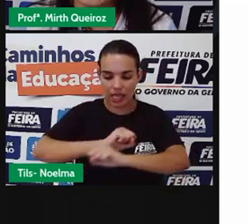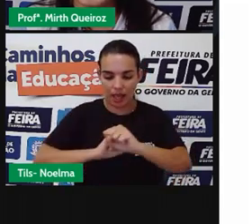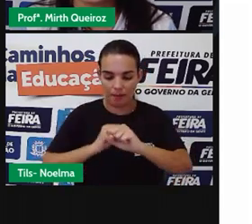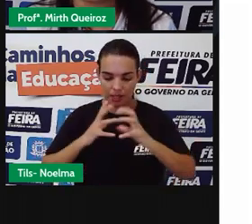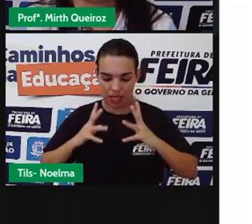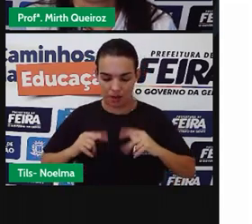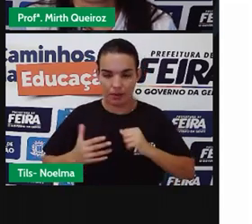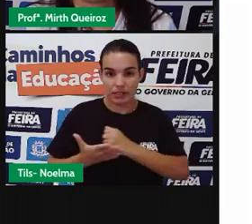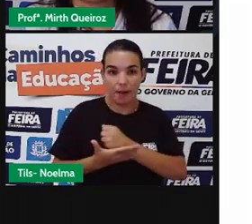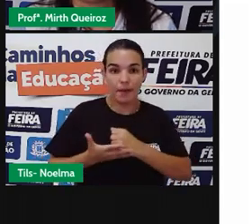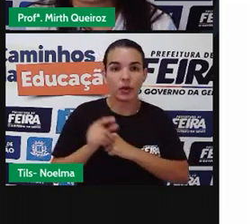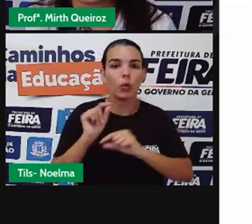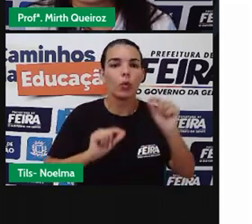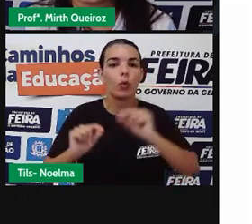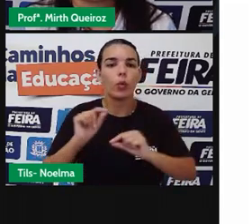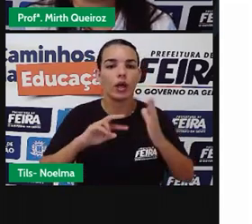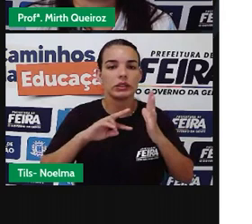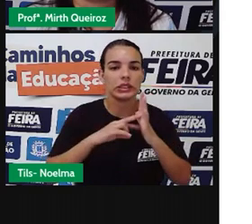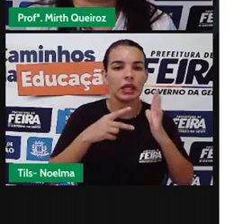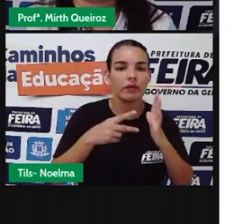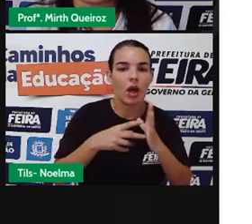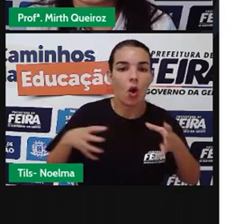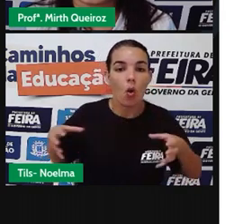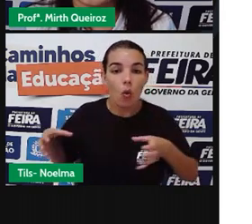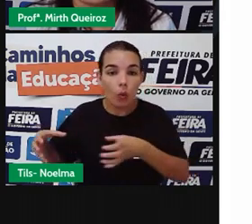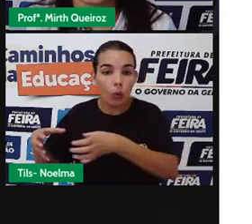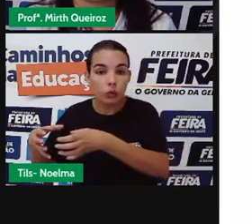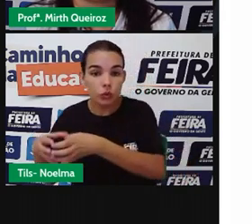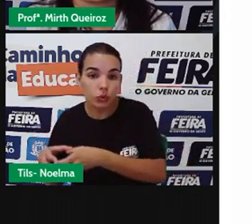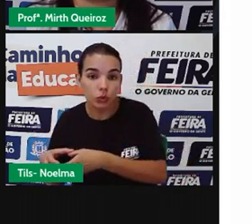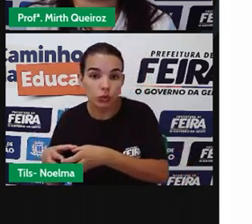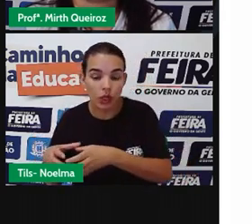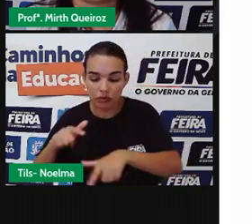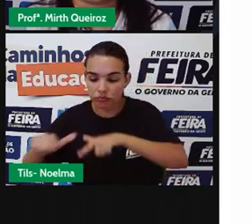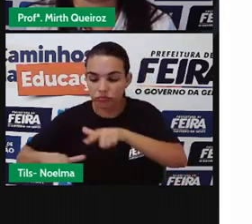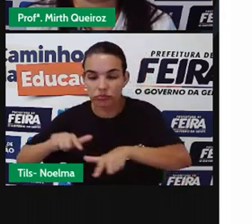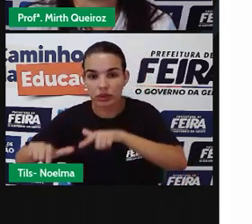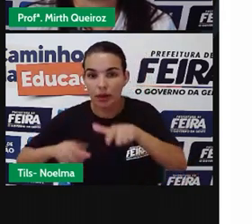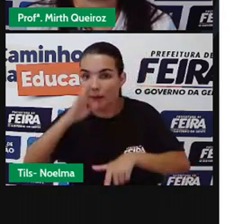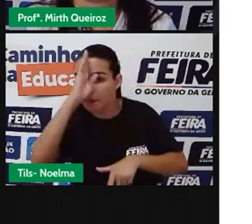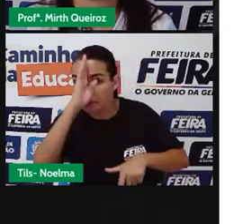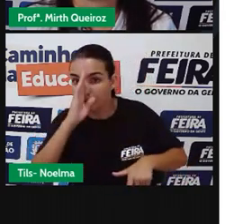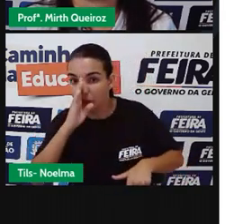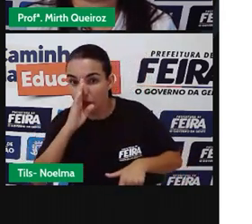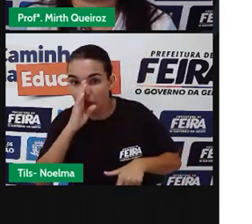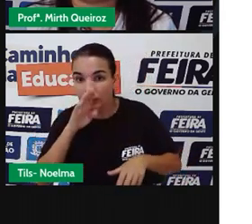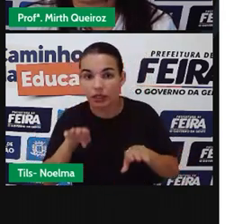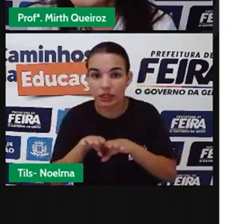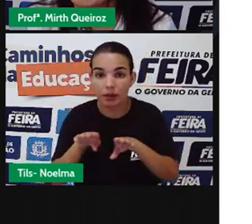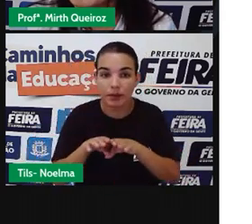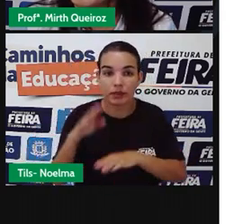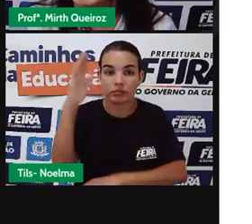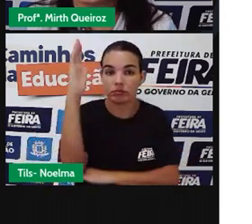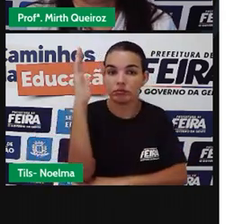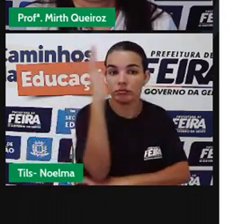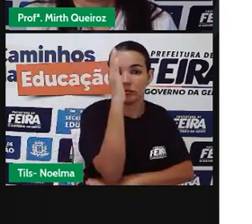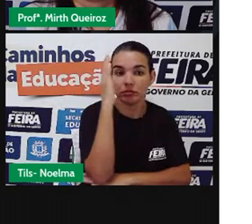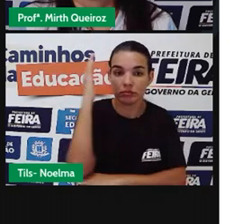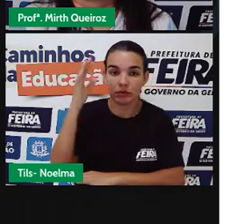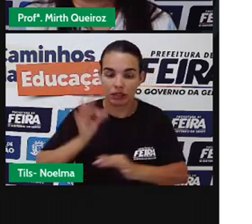serviços públicos infraestrutura e instalações operacionais abastecimento de água